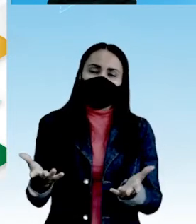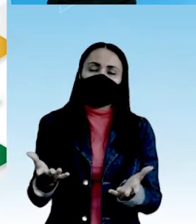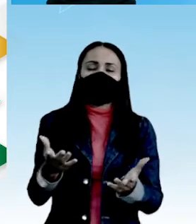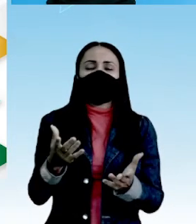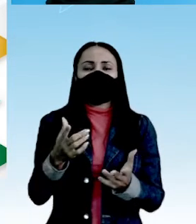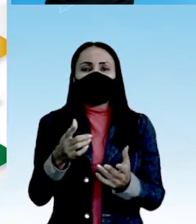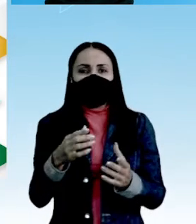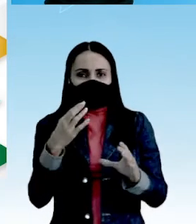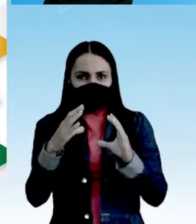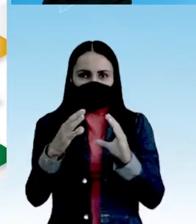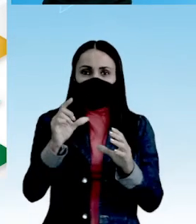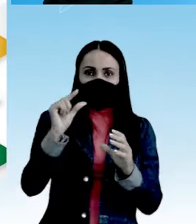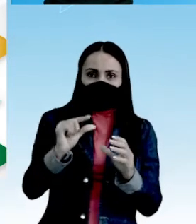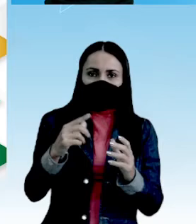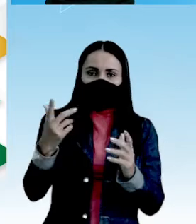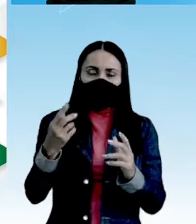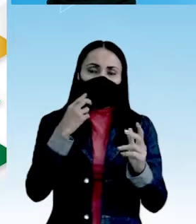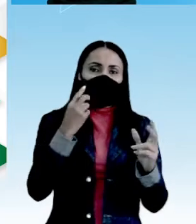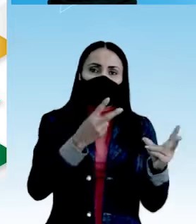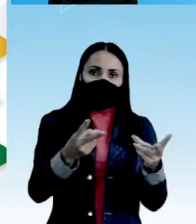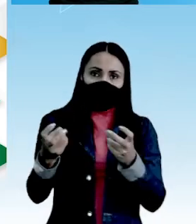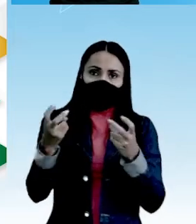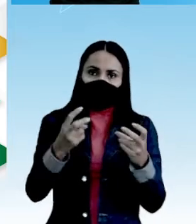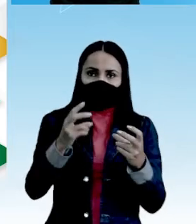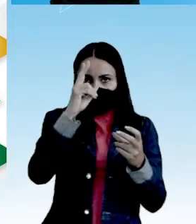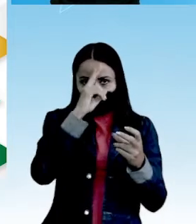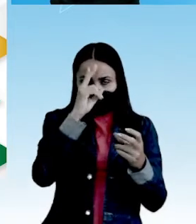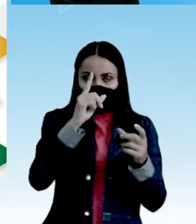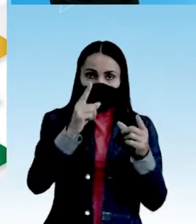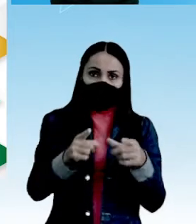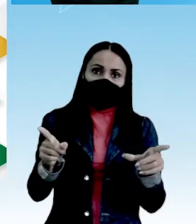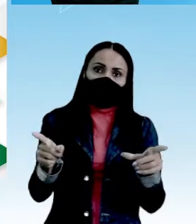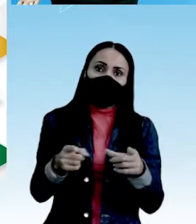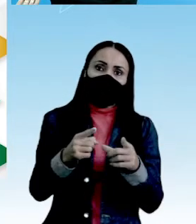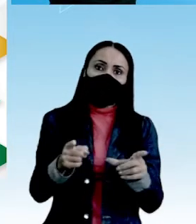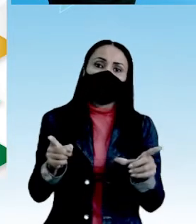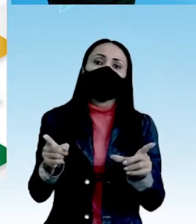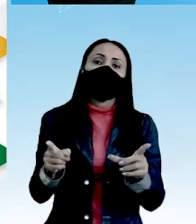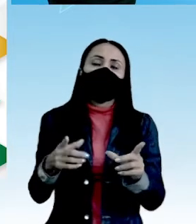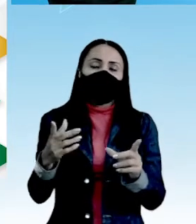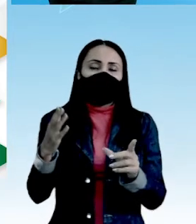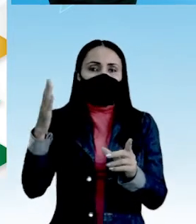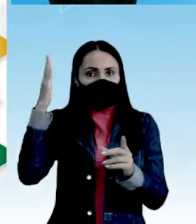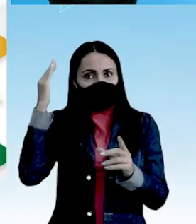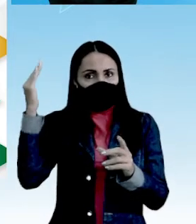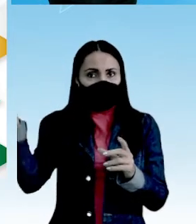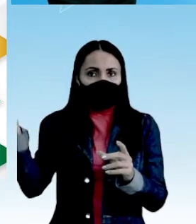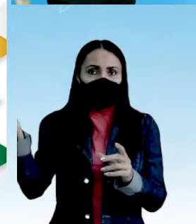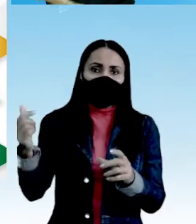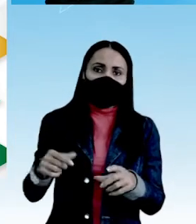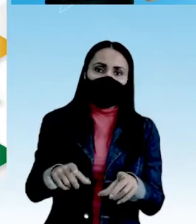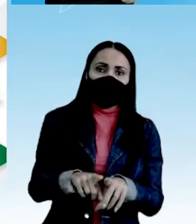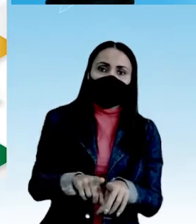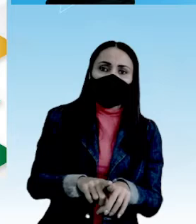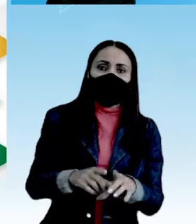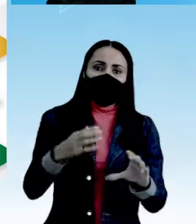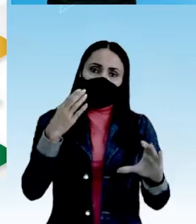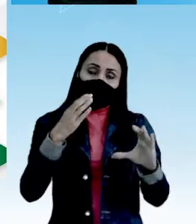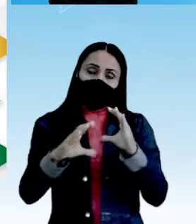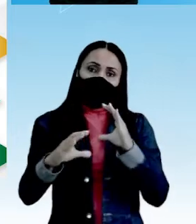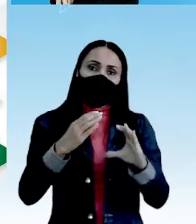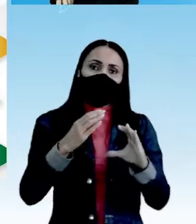enfim, deu para perceber mais um pouquinho, lembrar um pouquinho da música, né? Então, essa música que ficou famosa, que muita gente canta,